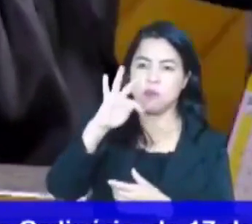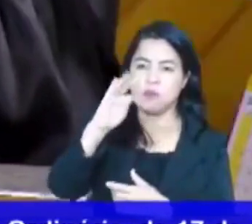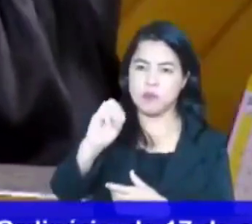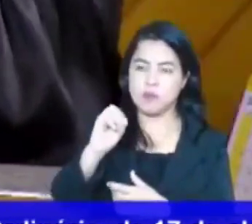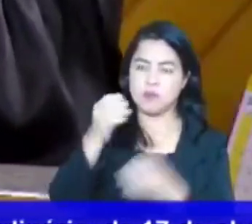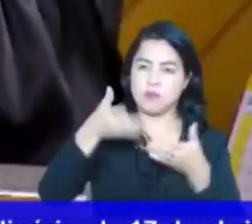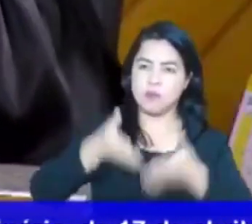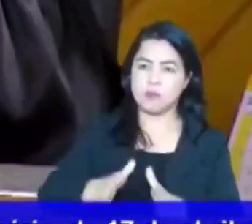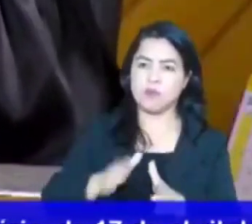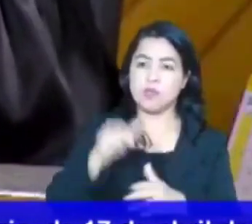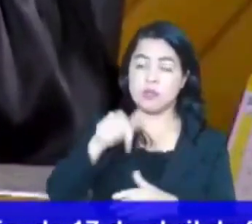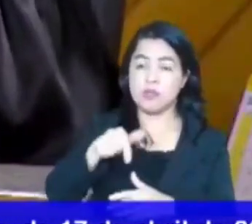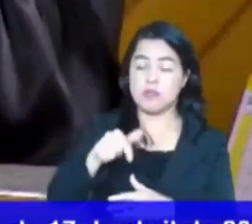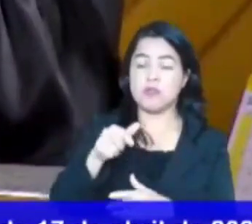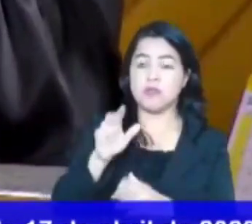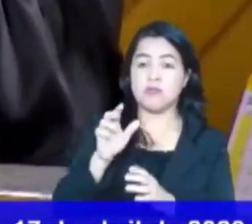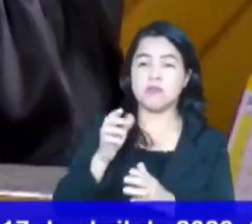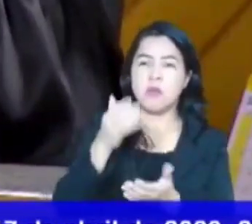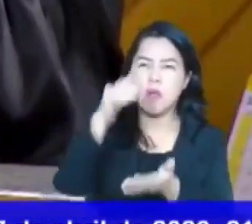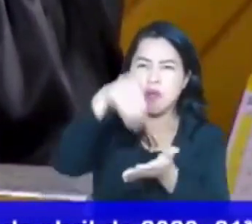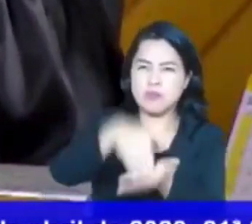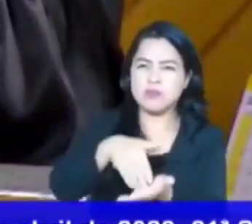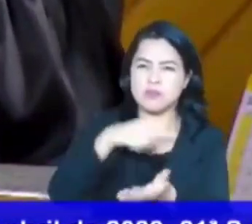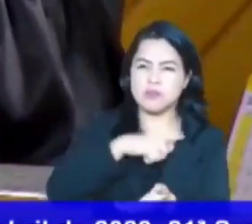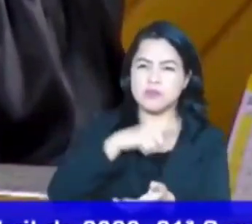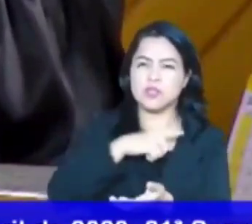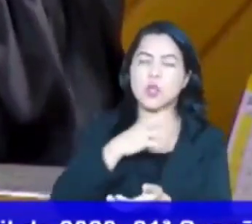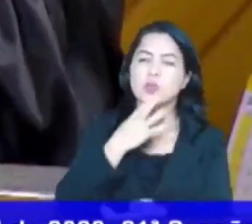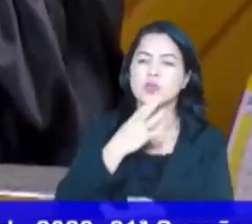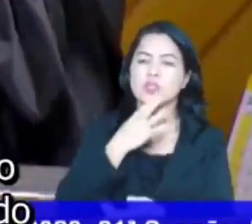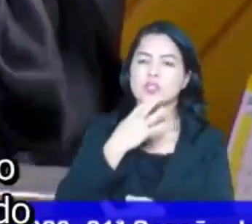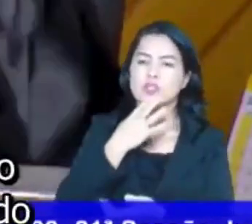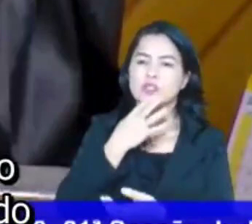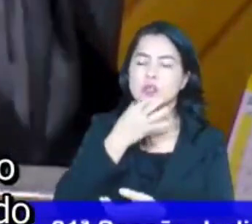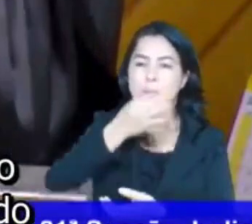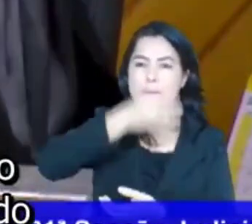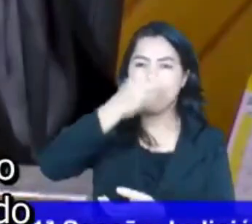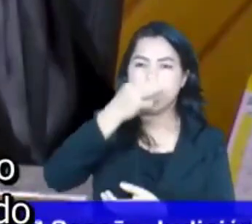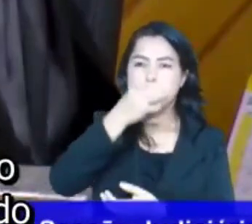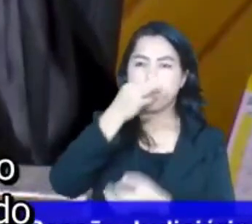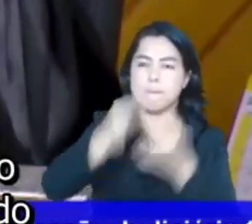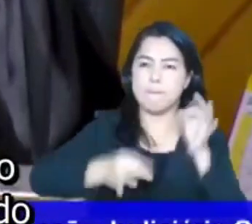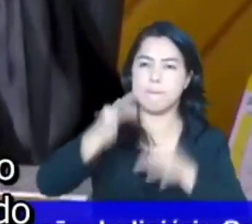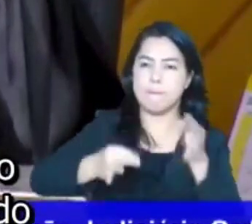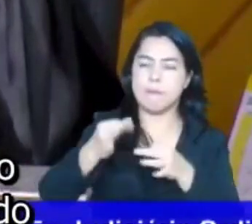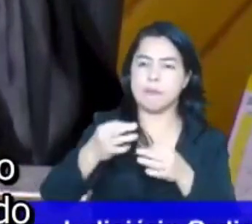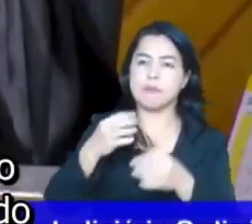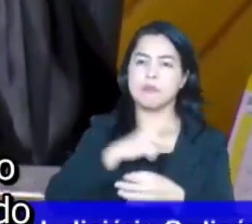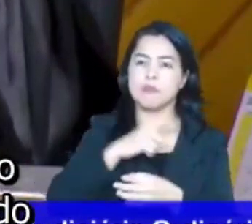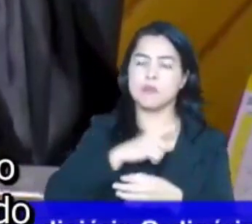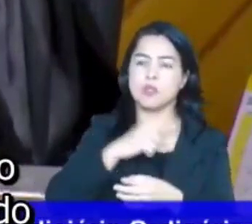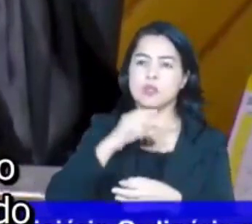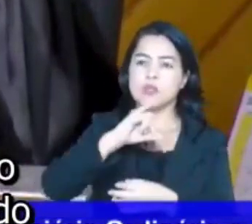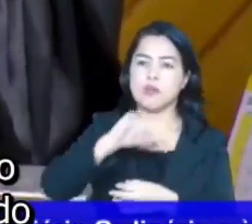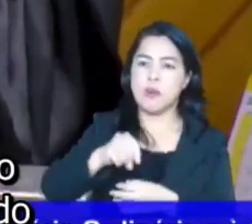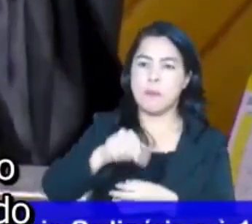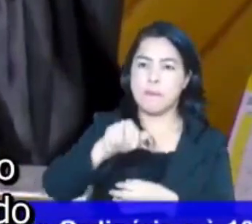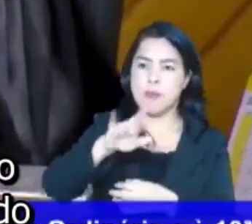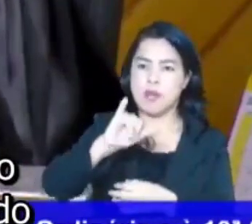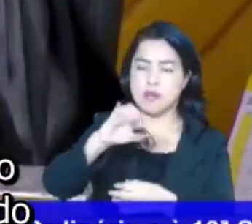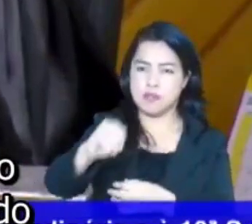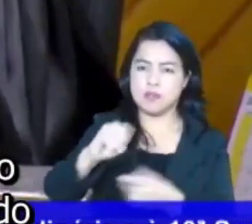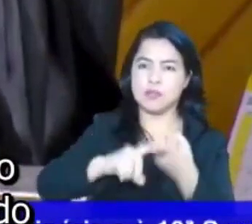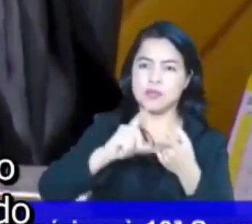por maioria, conheceu da questão de ordem suscitada pela relatora, vencidos os juízes Mário Júnior e Gilberto